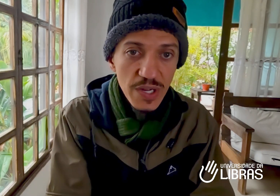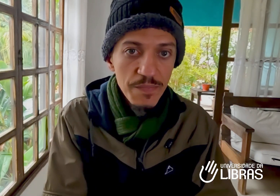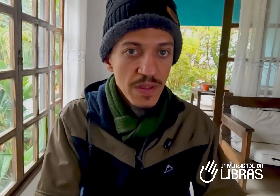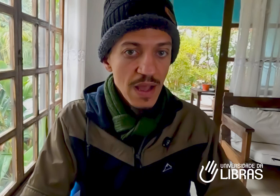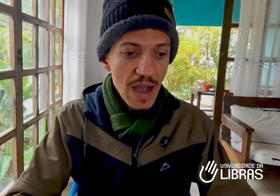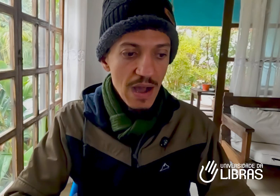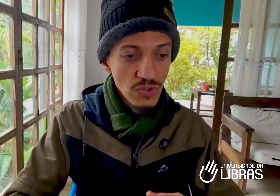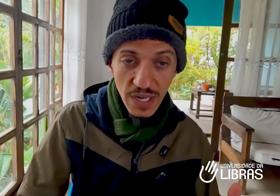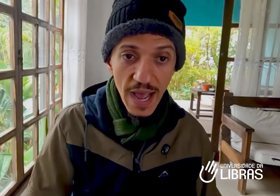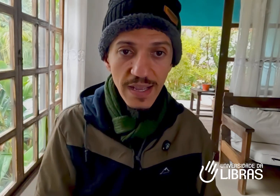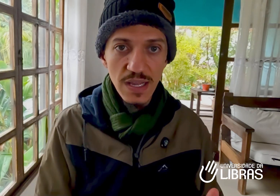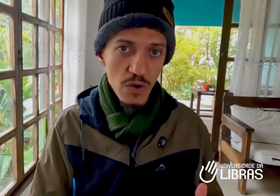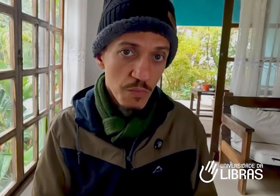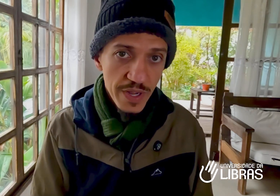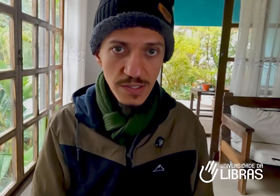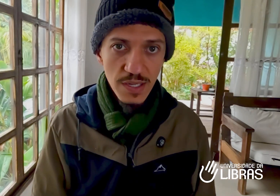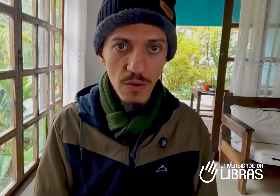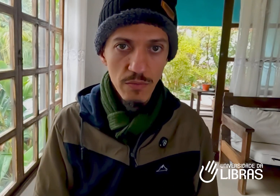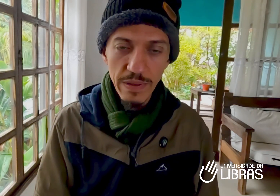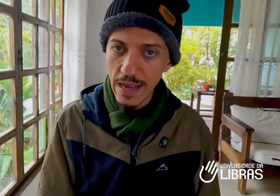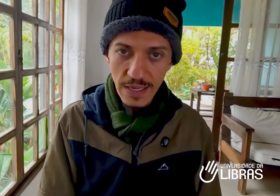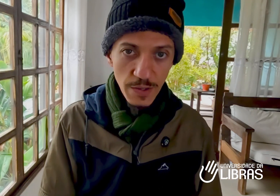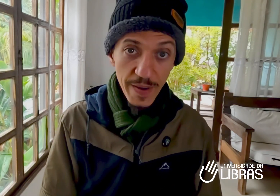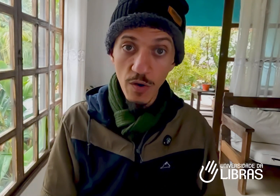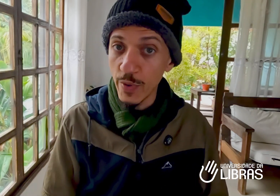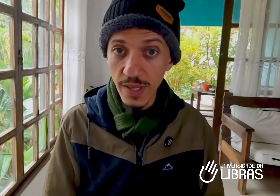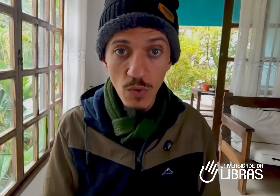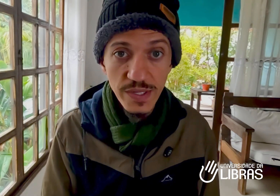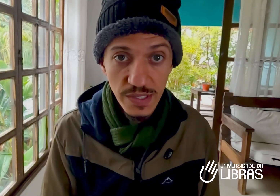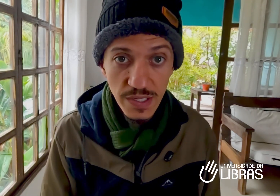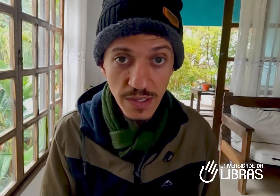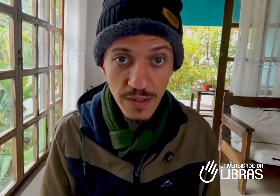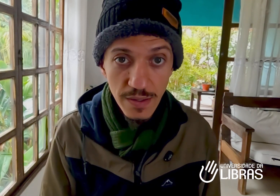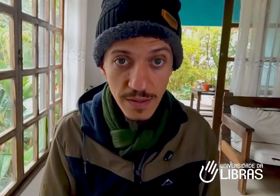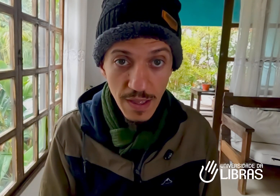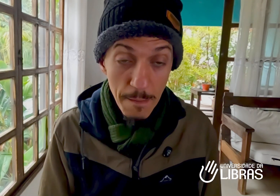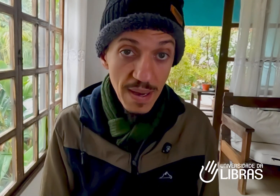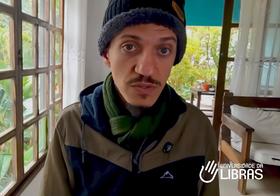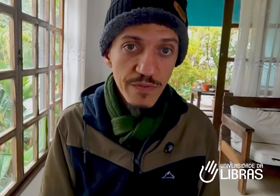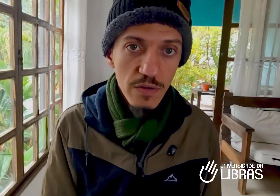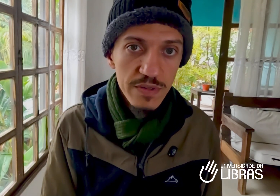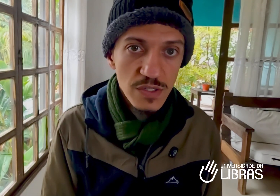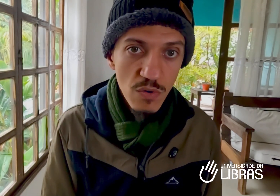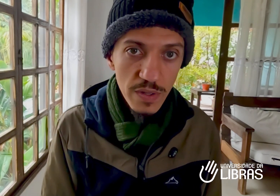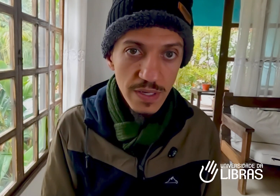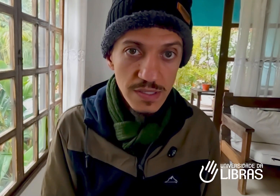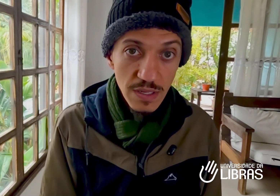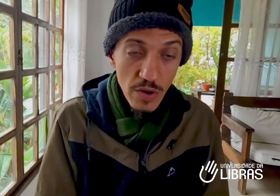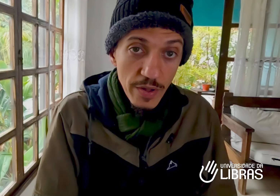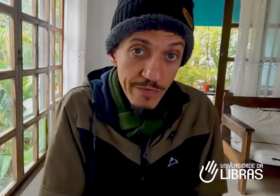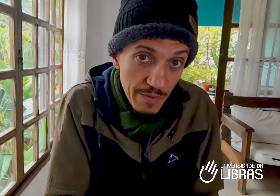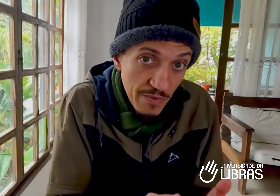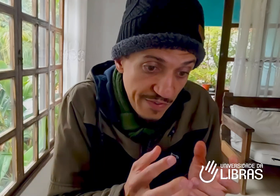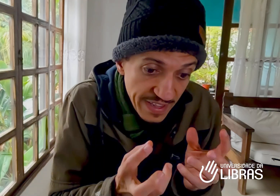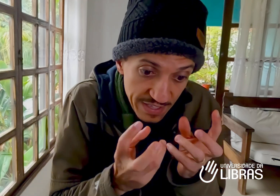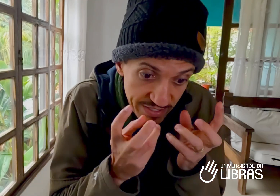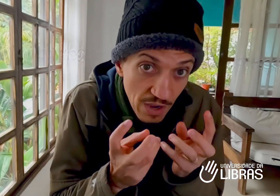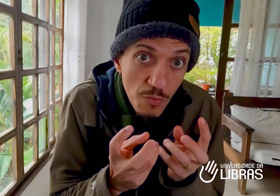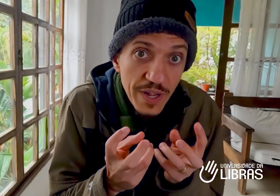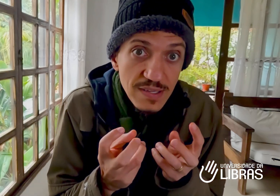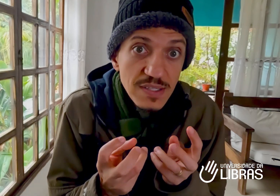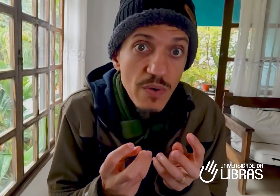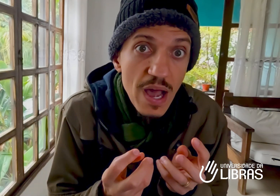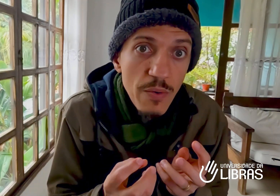Kátia os sinais, a comunicação. E a Kátia aprendeu muita coisa assim. Mas no final das contas, na hora do vamos ver,